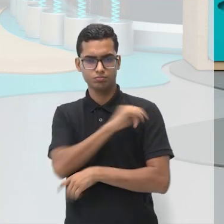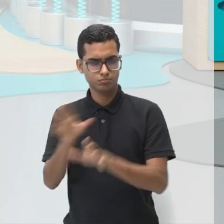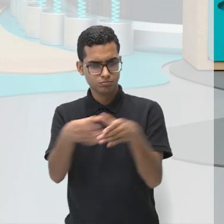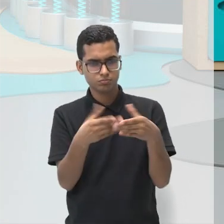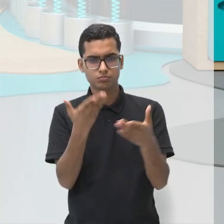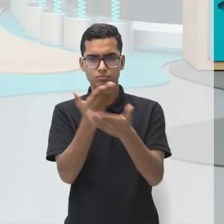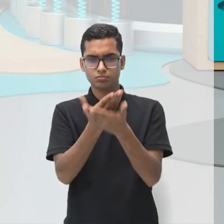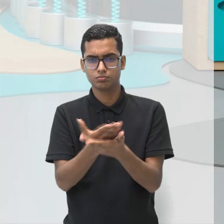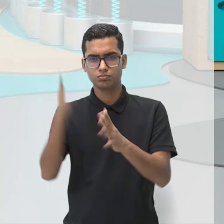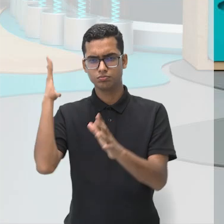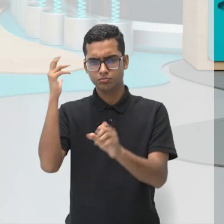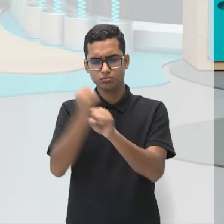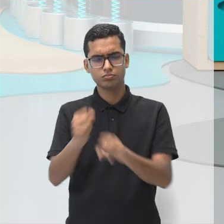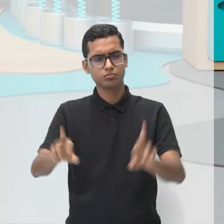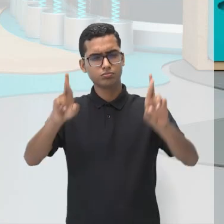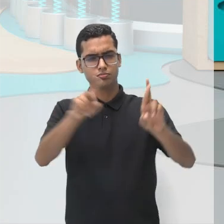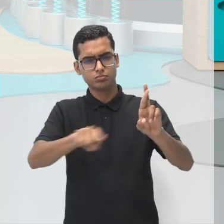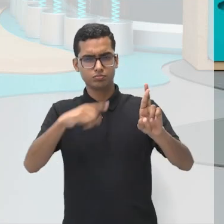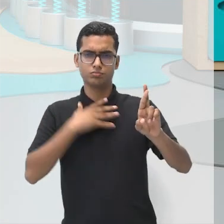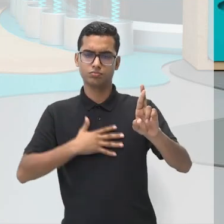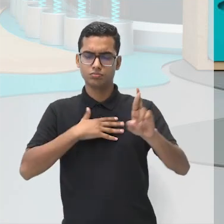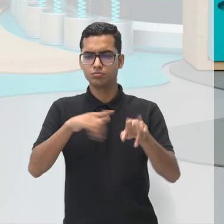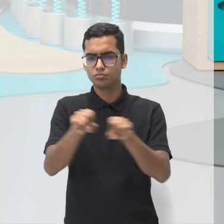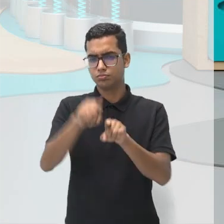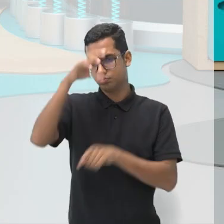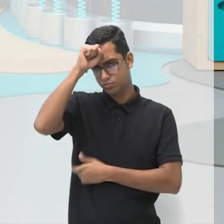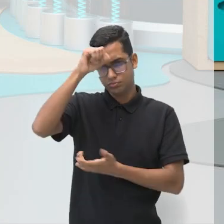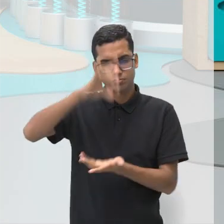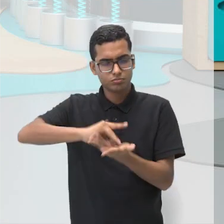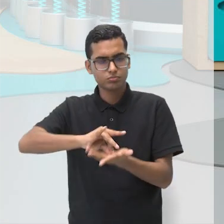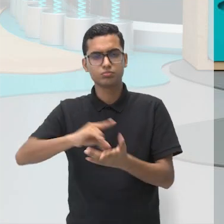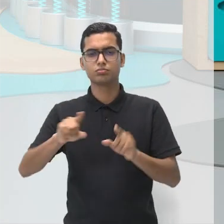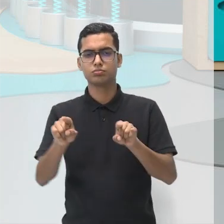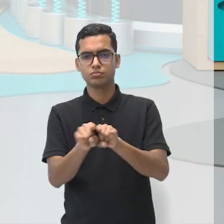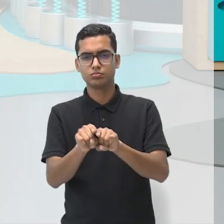é a nossa aula de revisão, eu espero que vocês tenham gostado, tenham aprendido